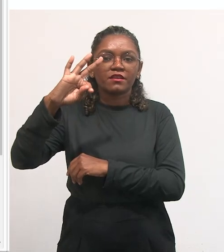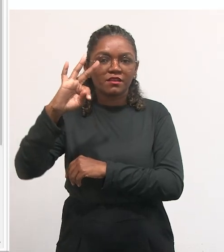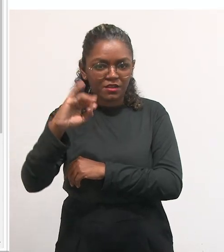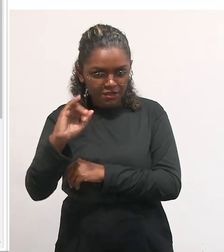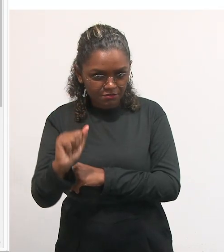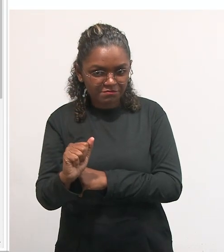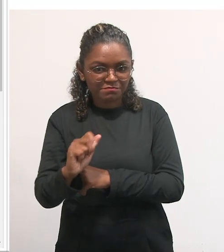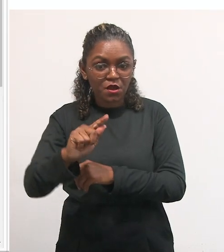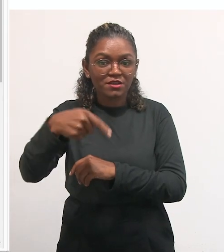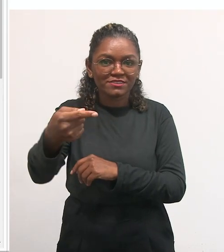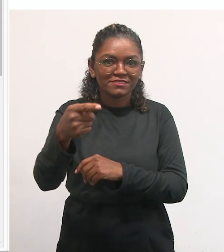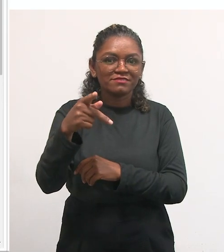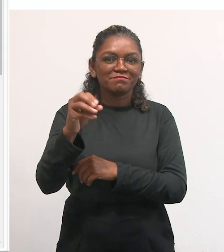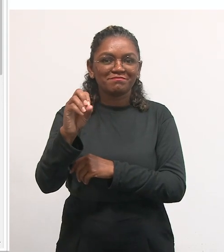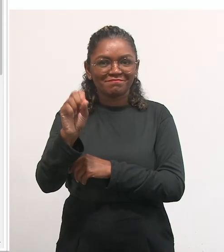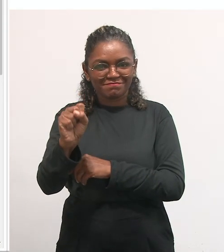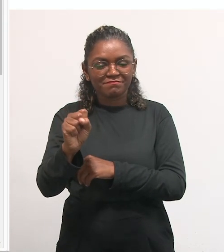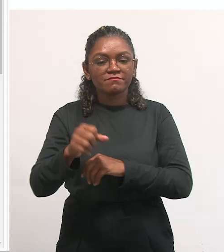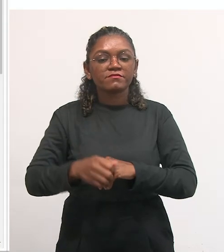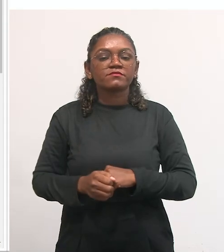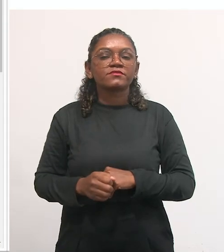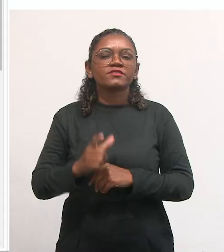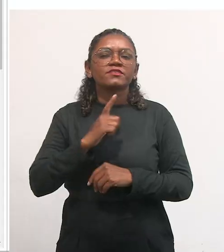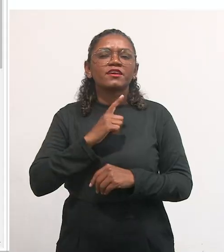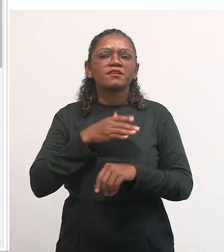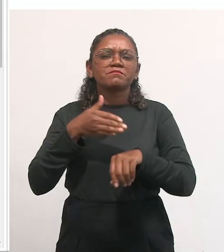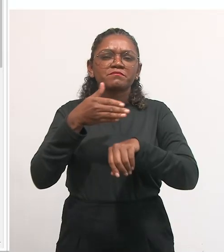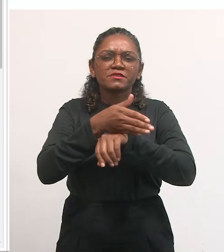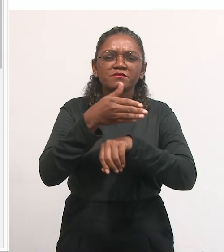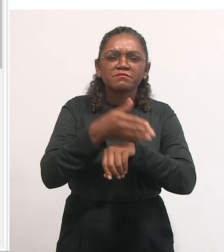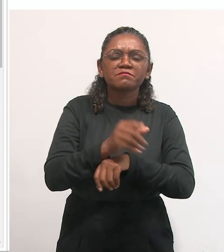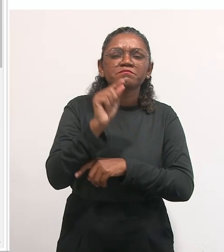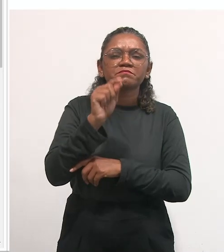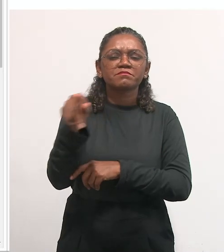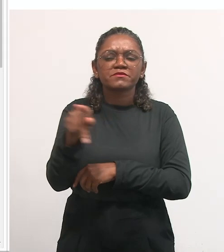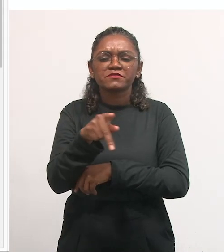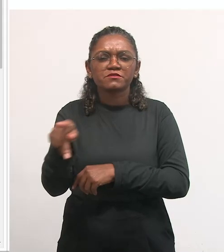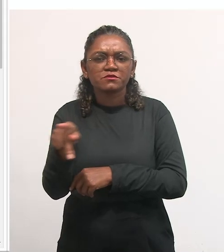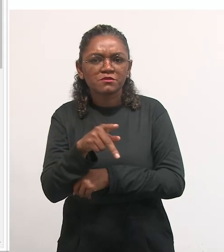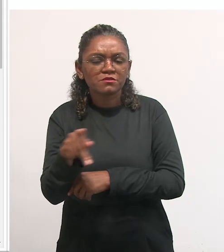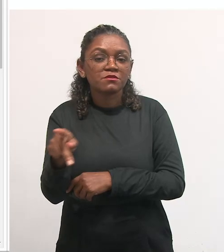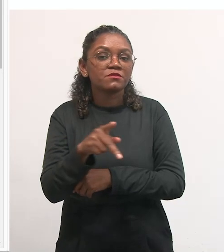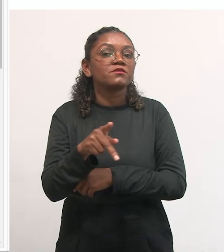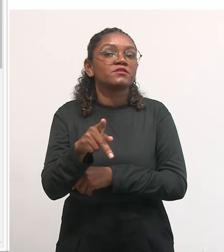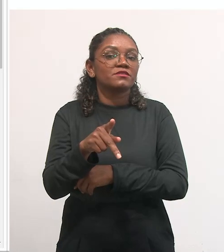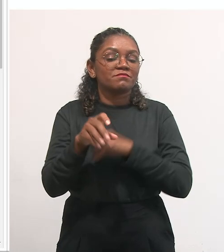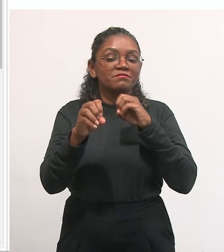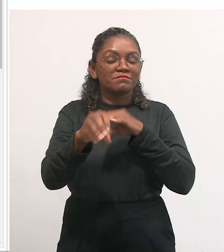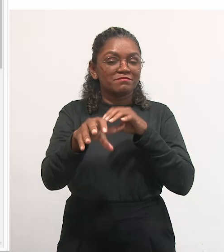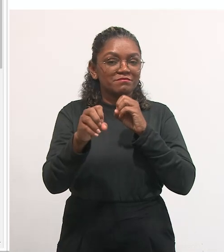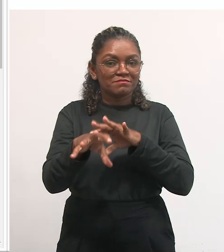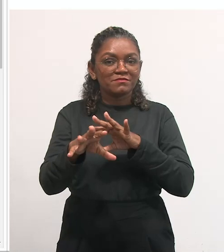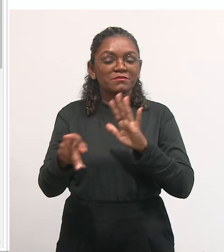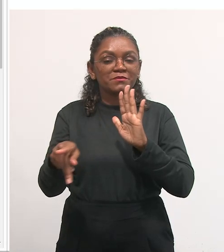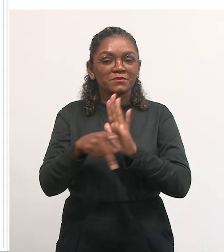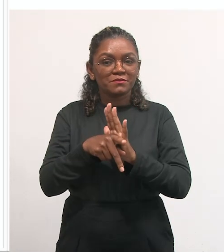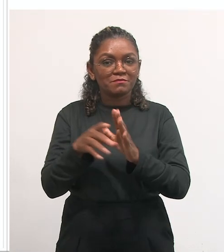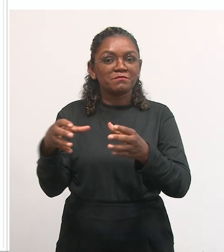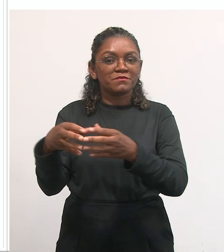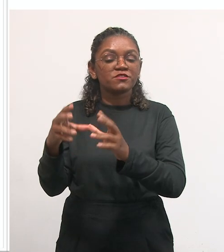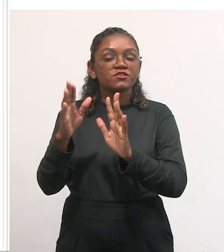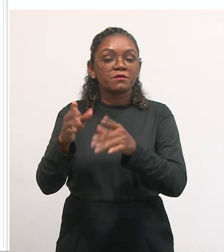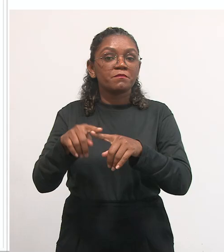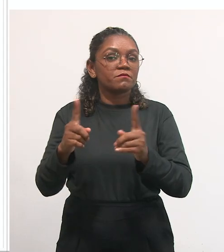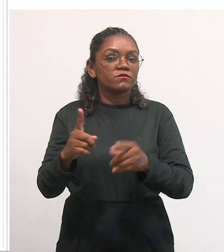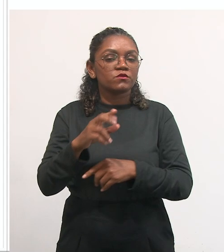dos professores e das redes de ensino na construção da base, ela não foi feita exclusivamente lá no gabinete, e